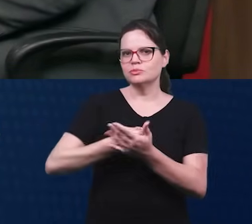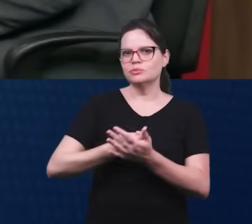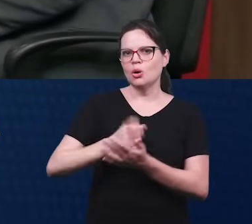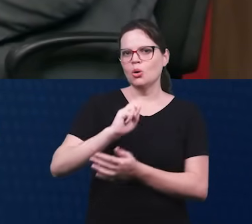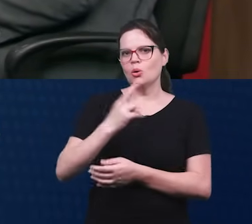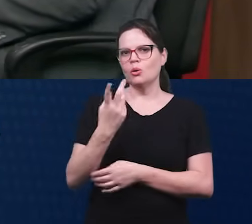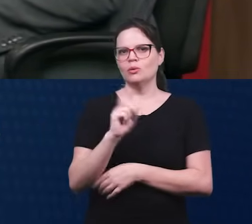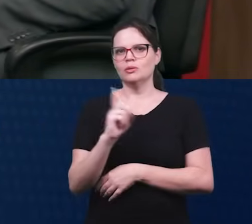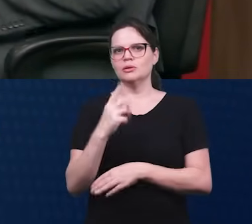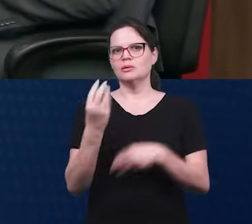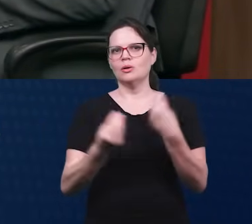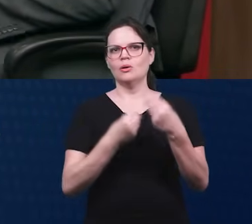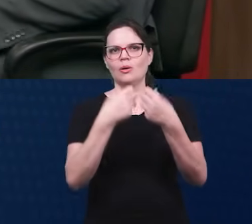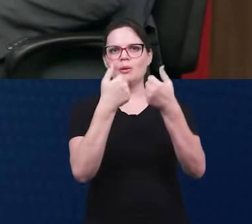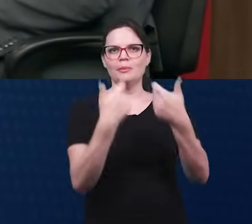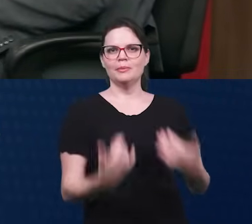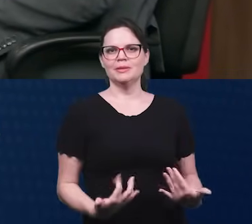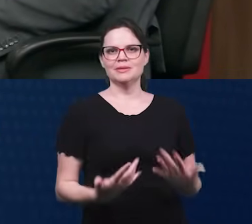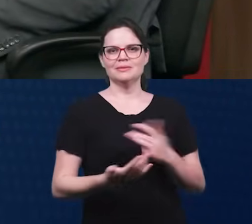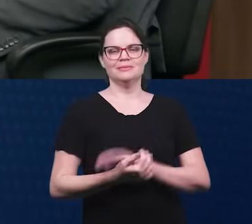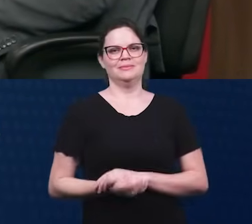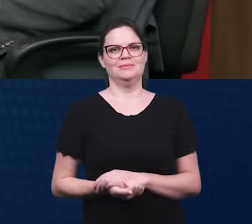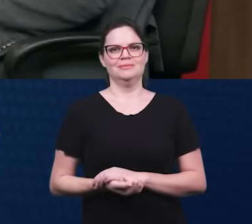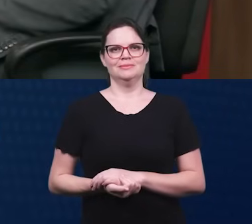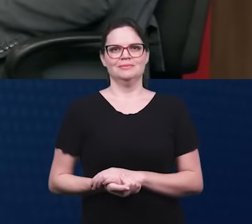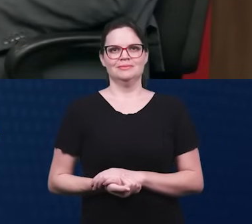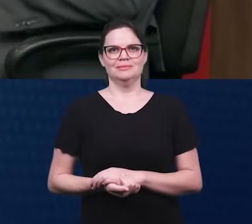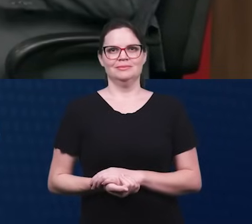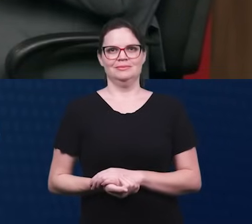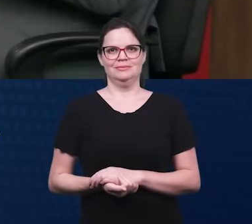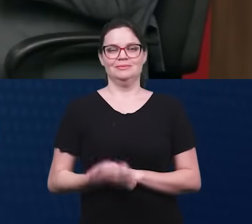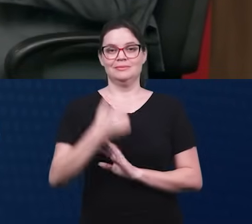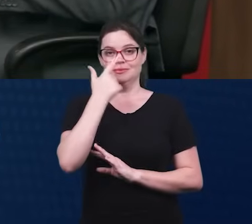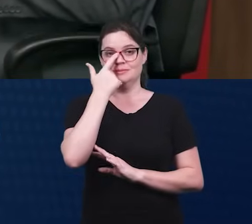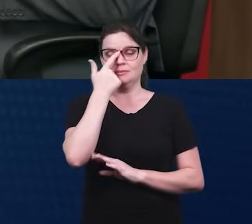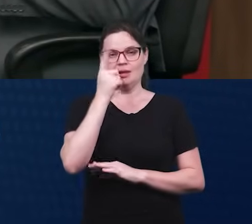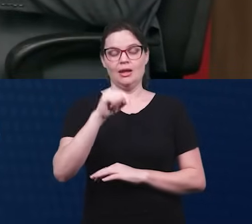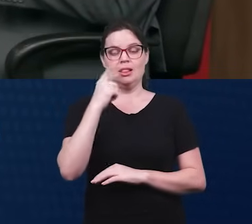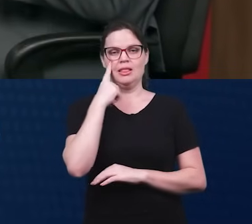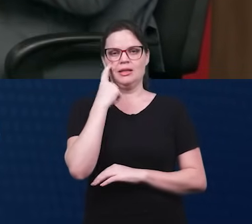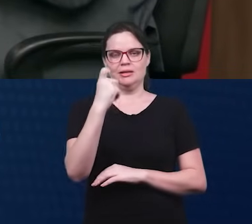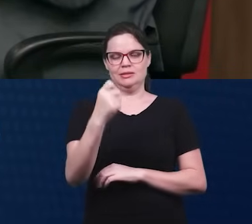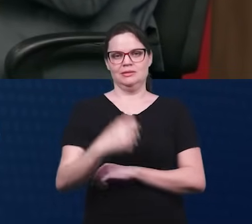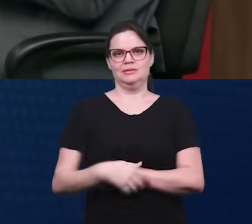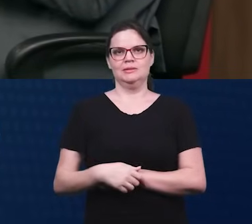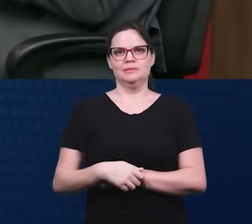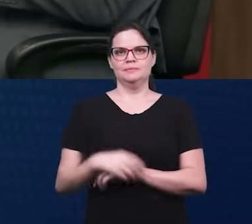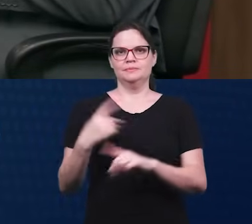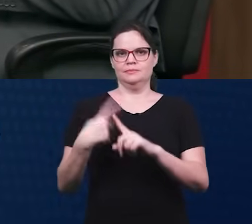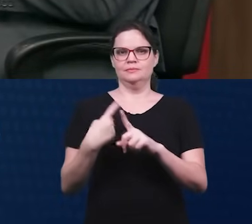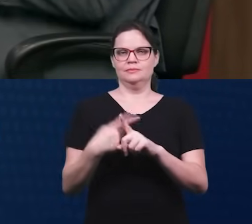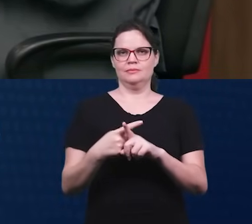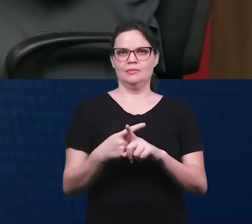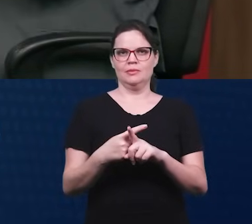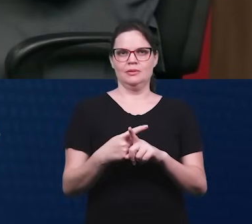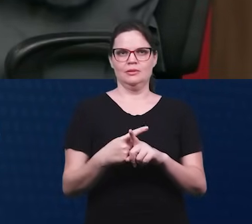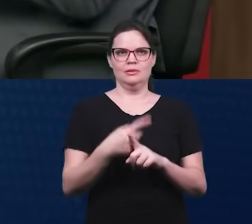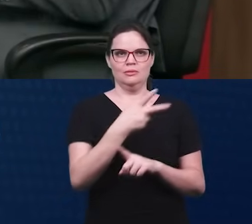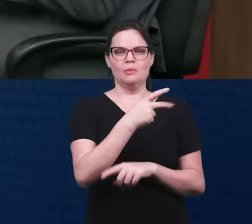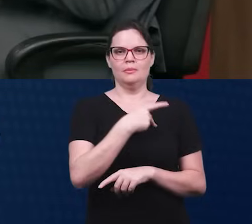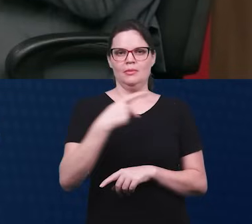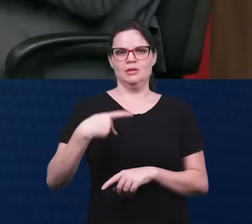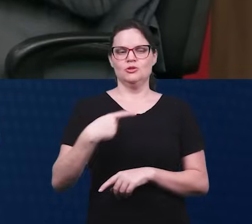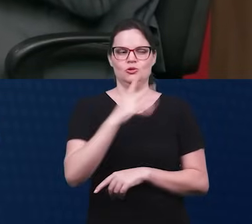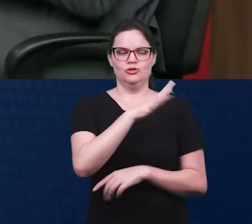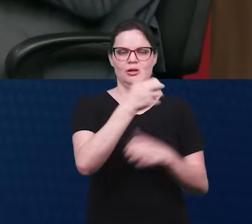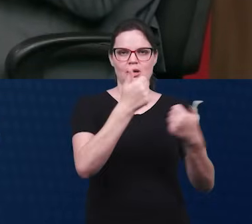Para a gente poder explicar isso para aqueles que estão nos assistindo, né? E é interessante aqui, que foi falado aqui no início, acho que pelo pastor